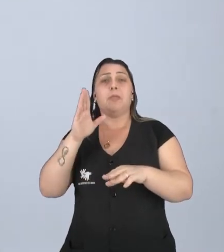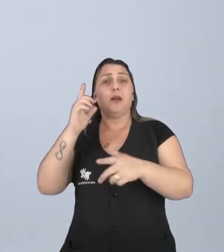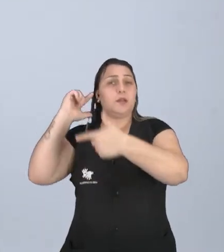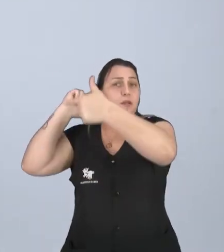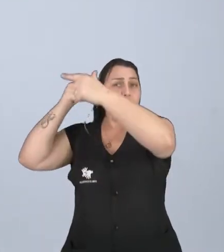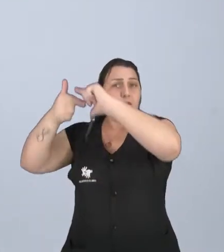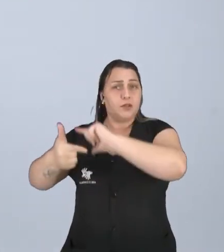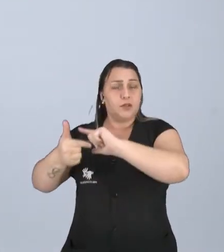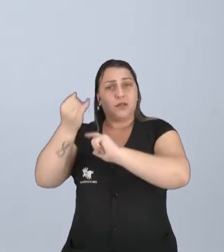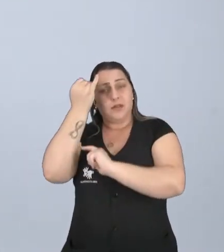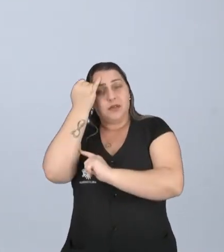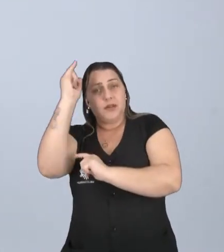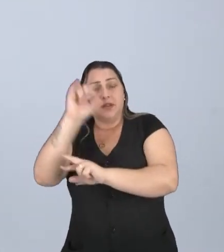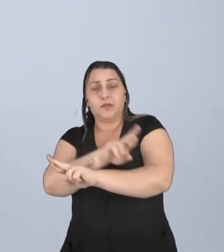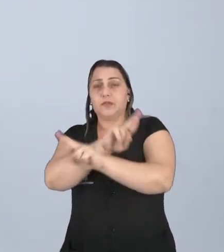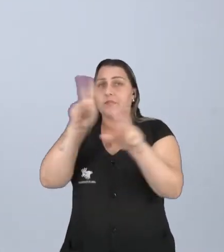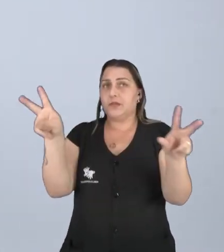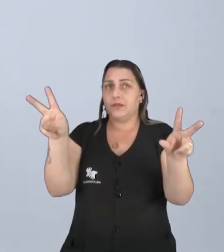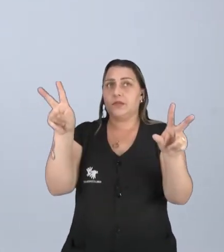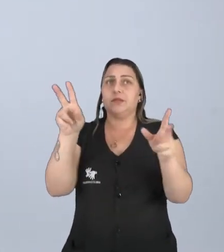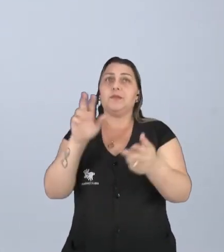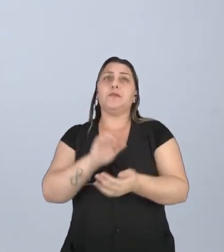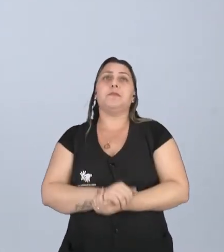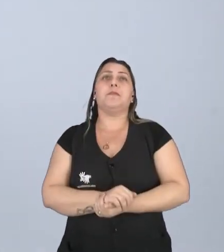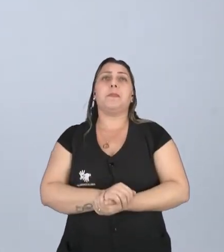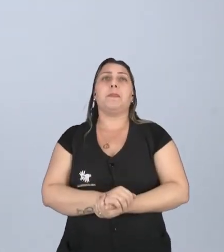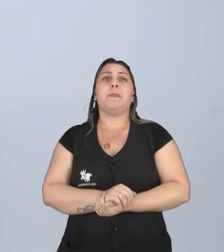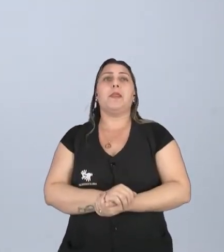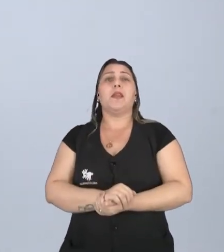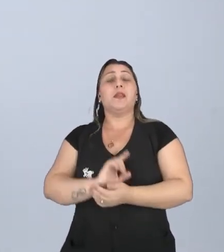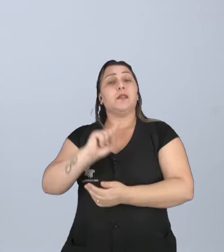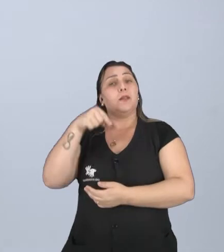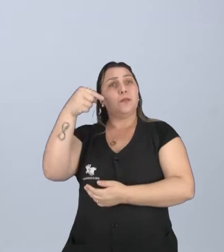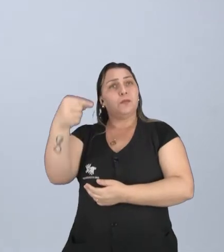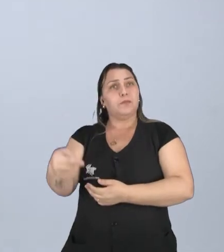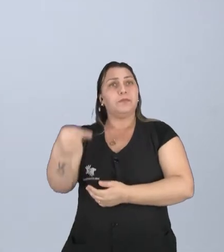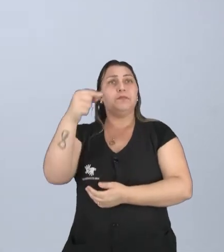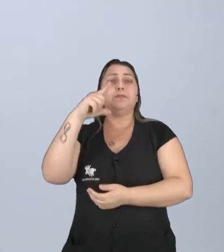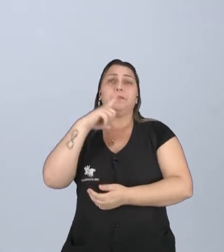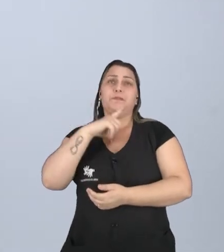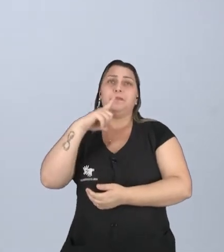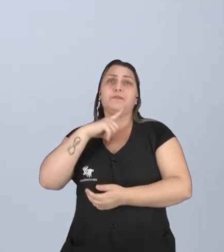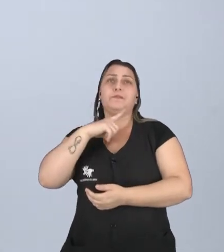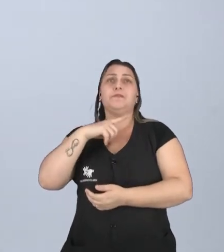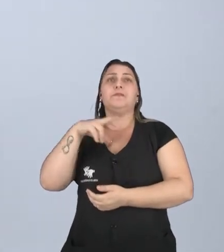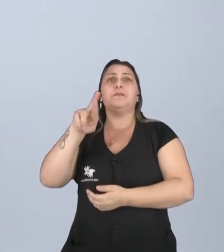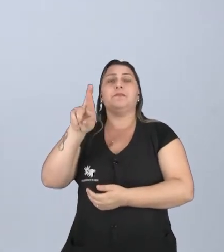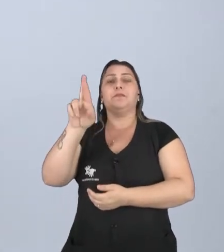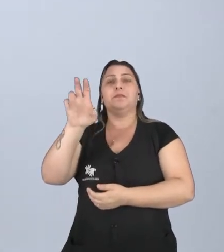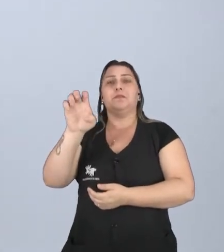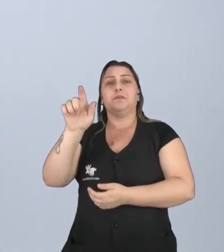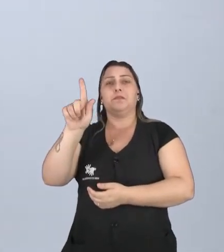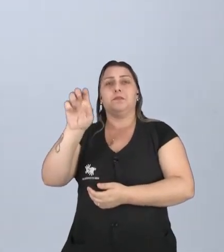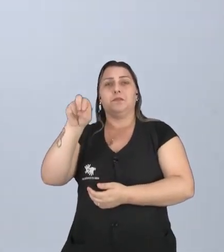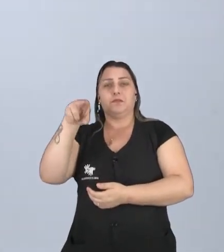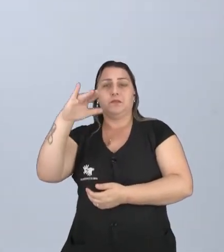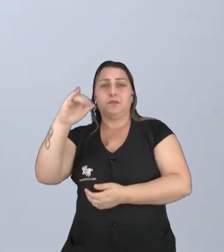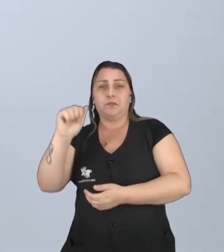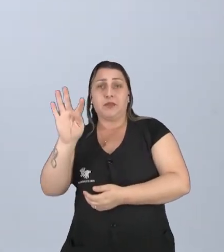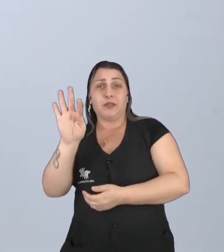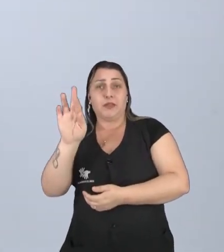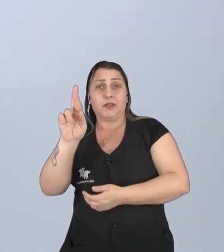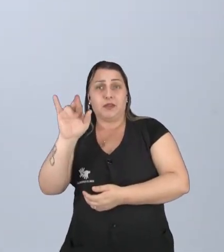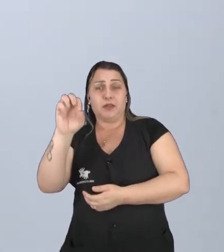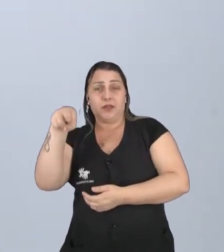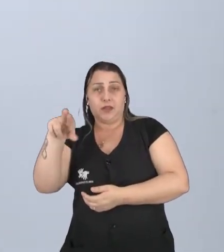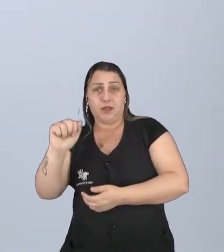né? Então, eram umas ideias que existiam no Brasil. Pessoal, depois a gente vai ter a regência trina permanente,